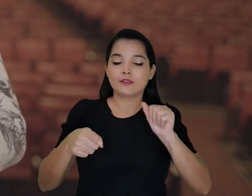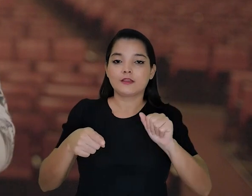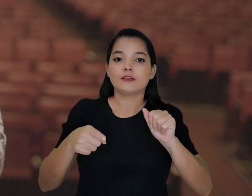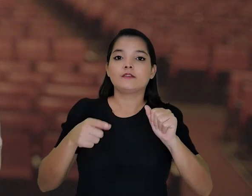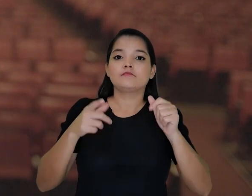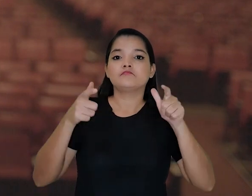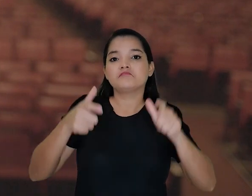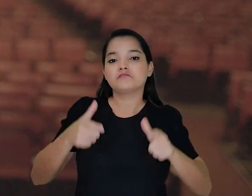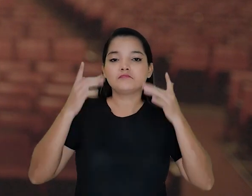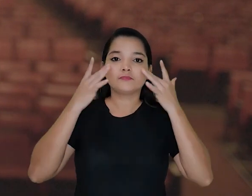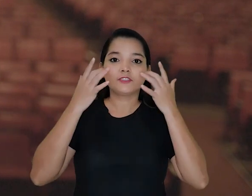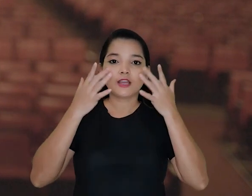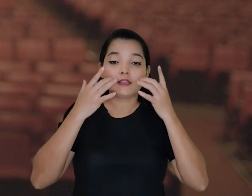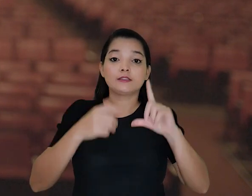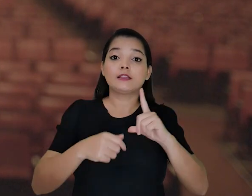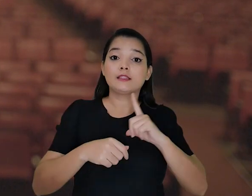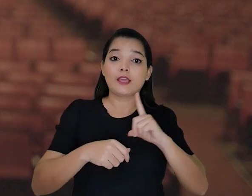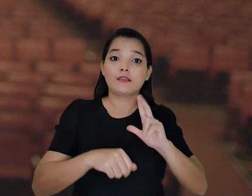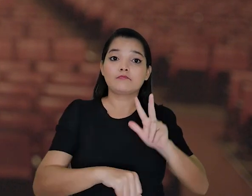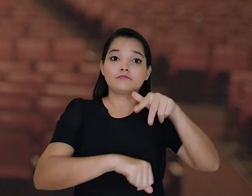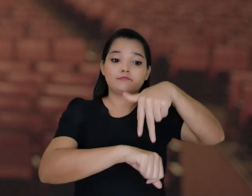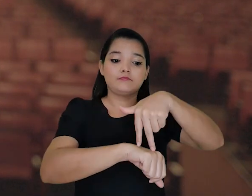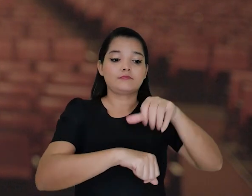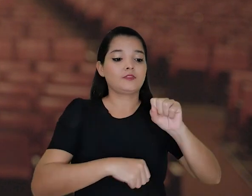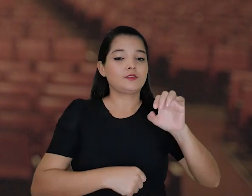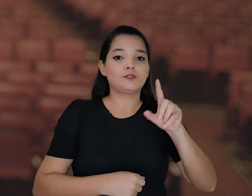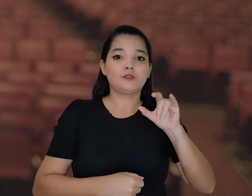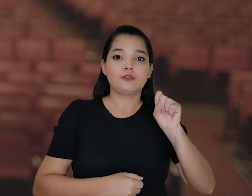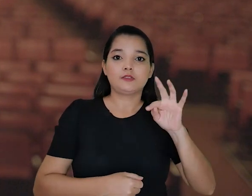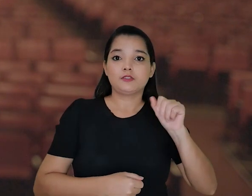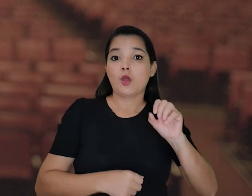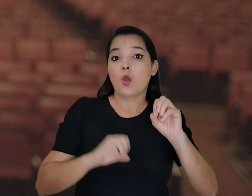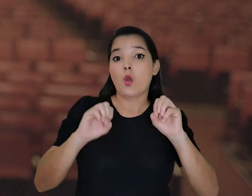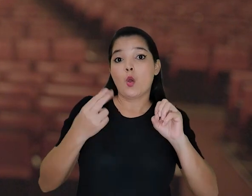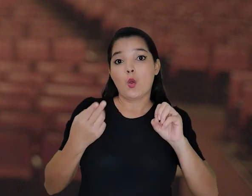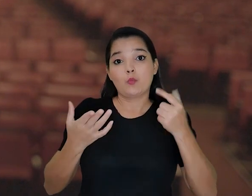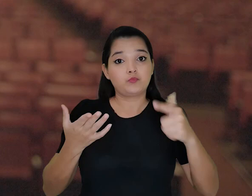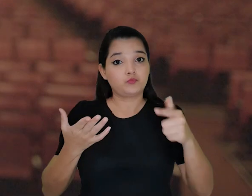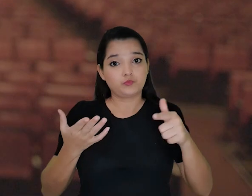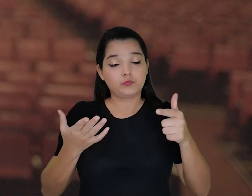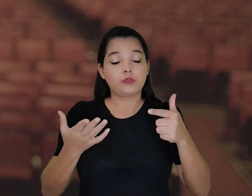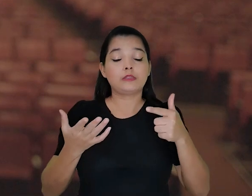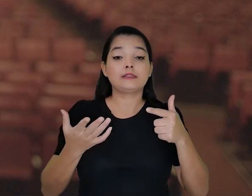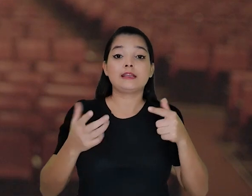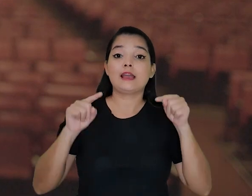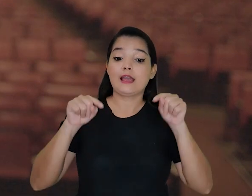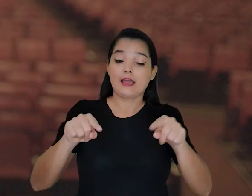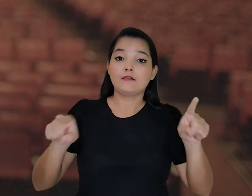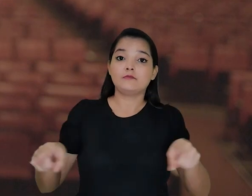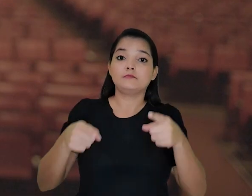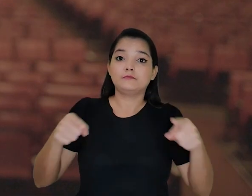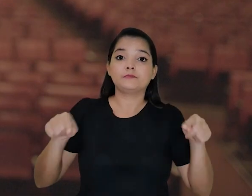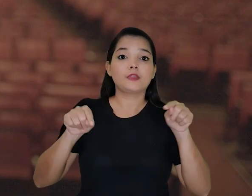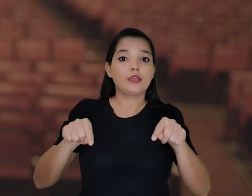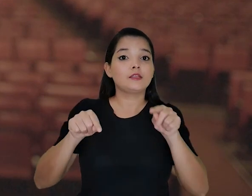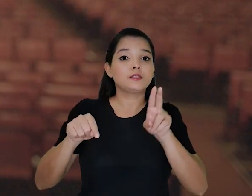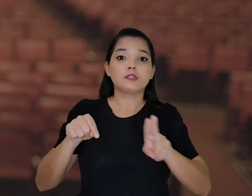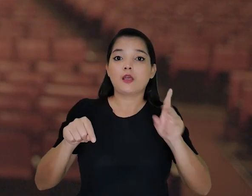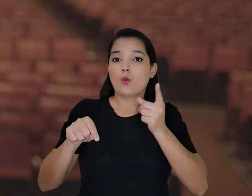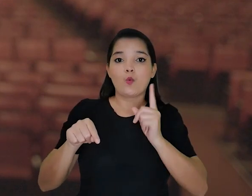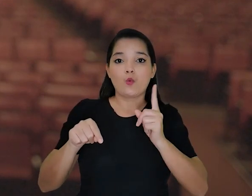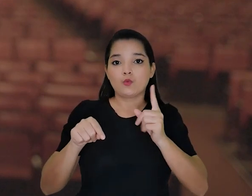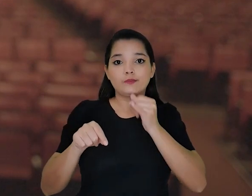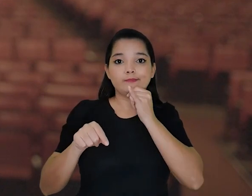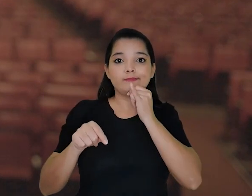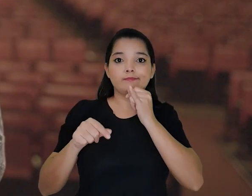o solisto ou Sens solista Ah ela tradicionalmente não utiliza amplificação eletrônica